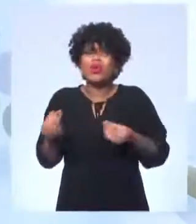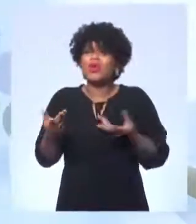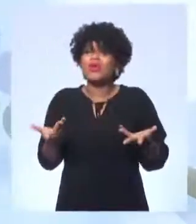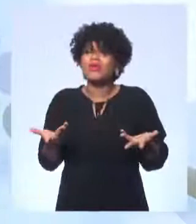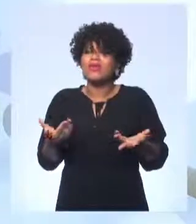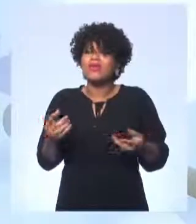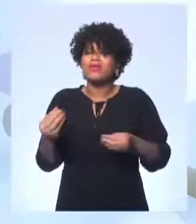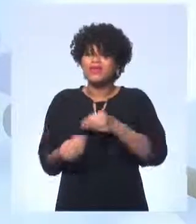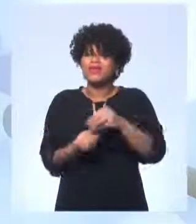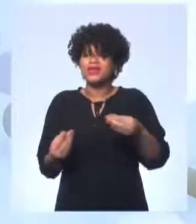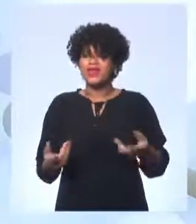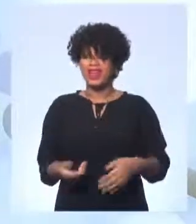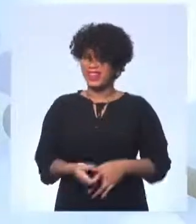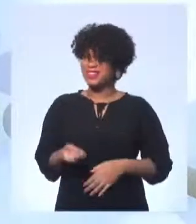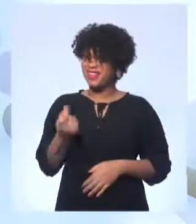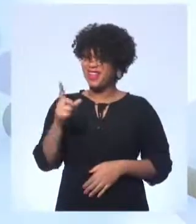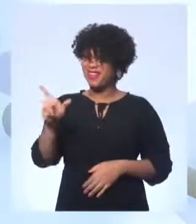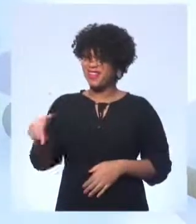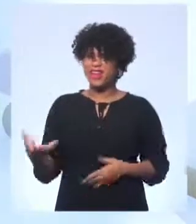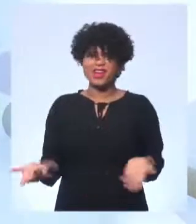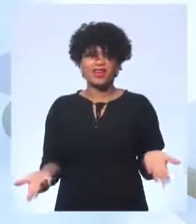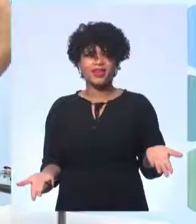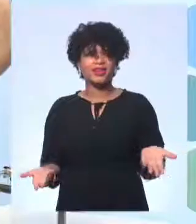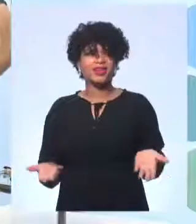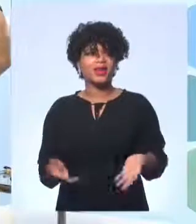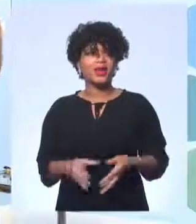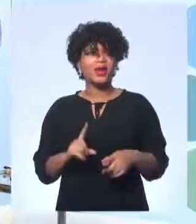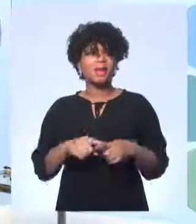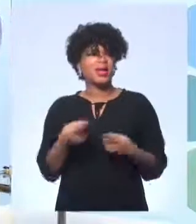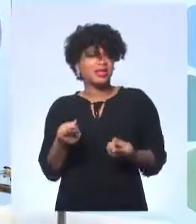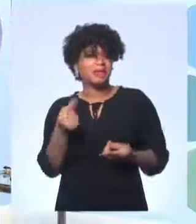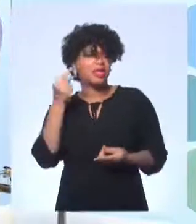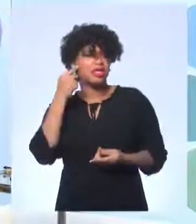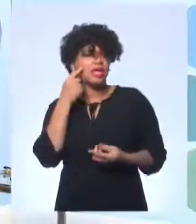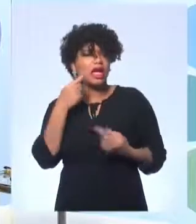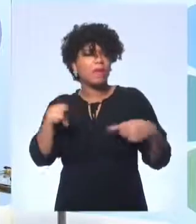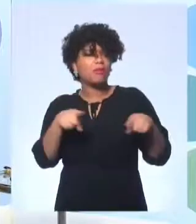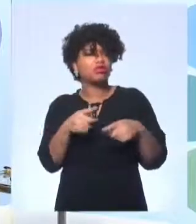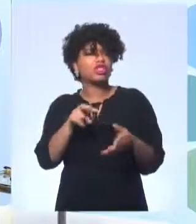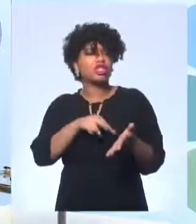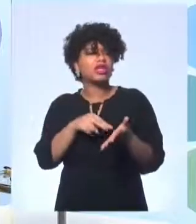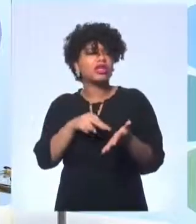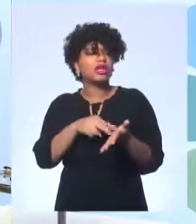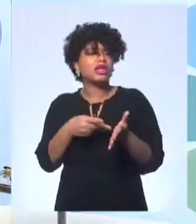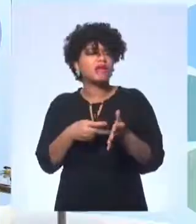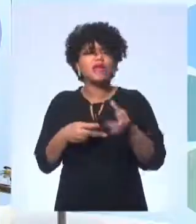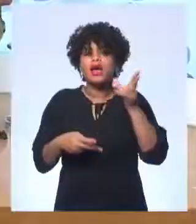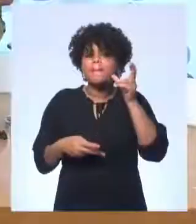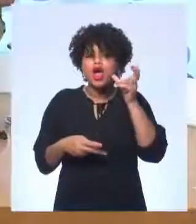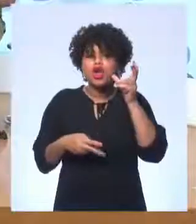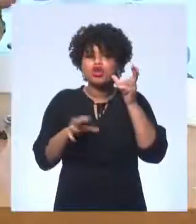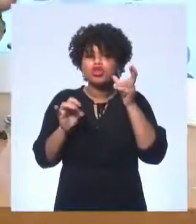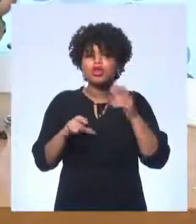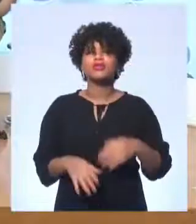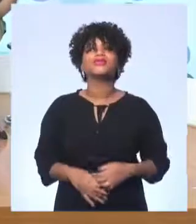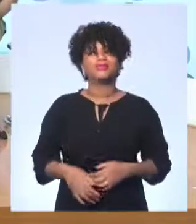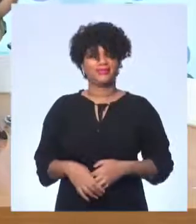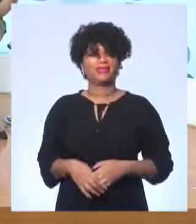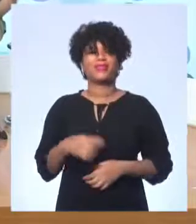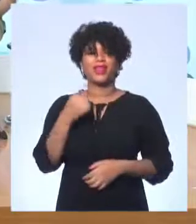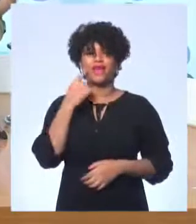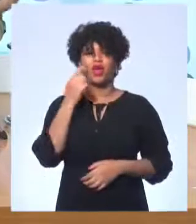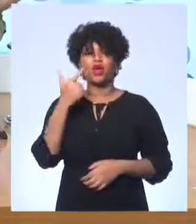continua? Pois que negócio estranho. Então, música não é só som? Música é só som, mas então, aí que tá. E daí tem uma outra questão que é